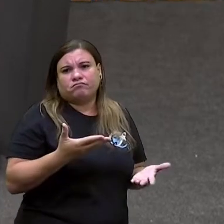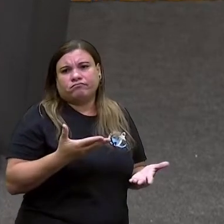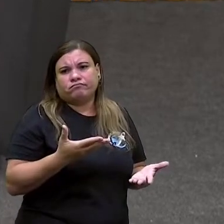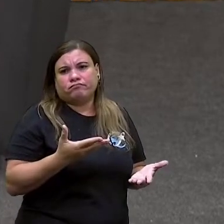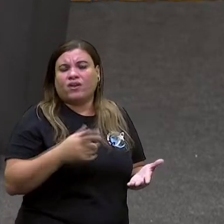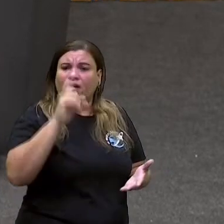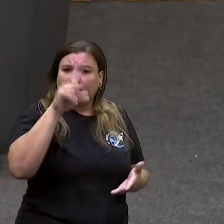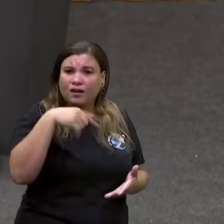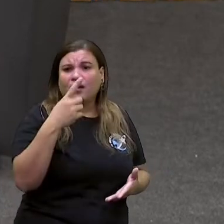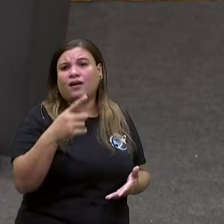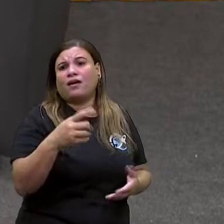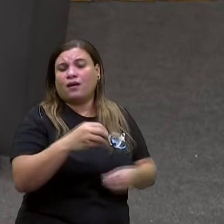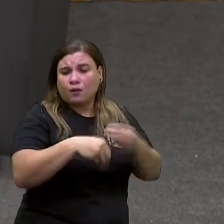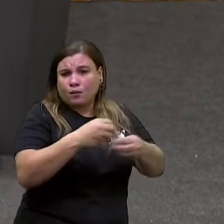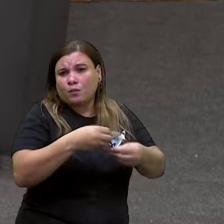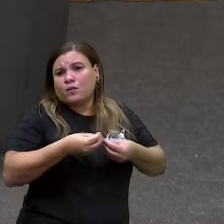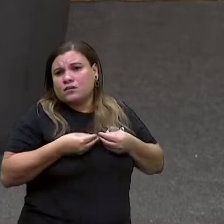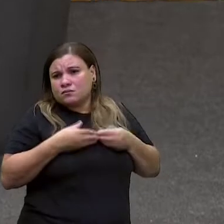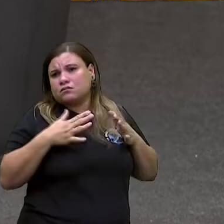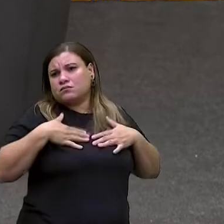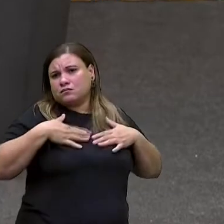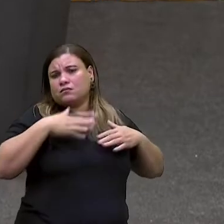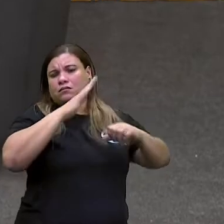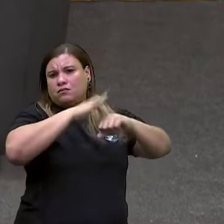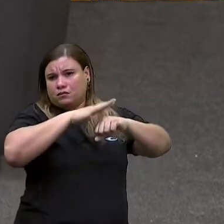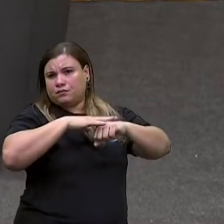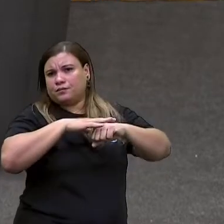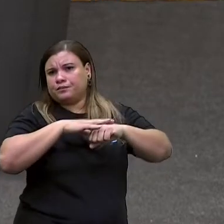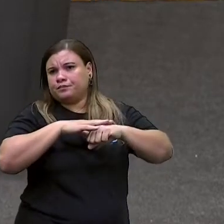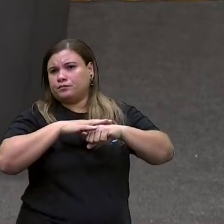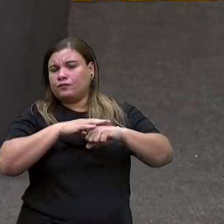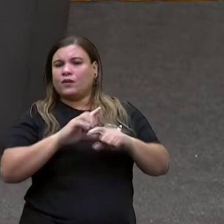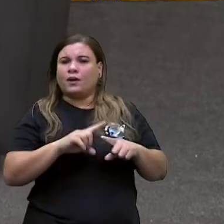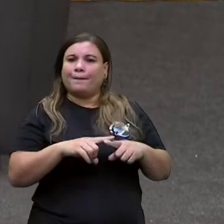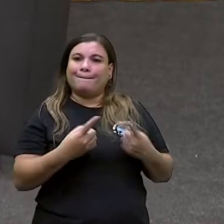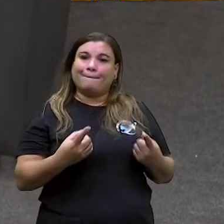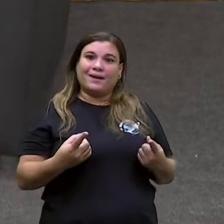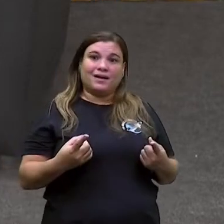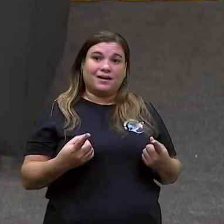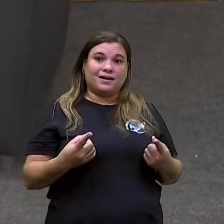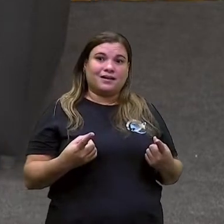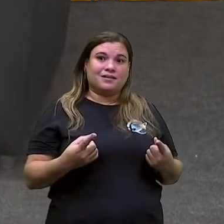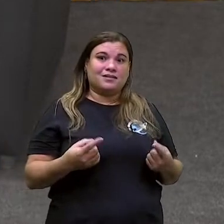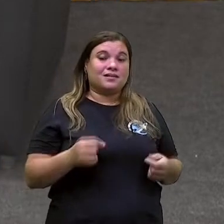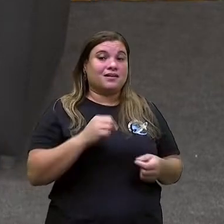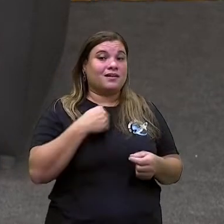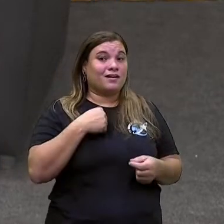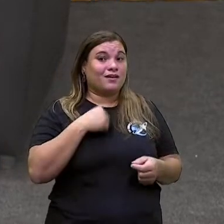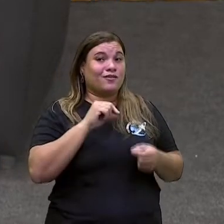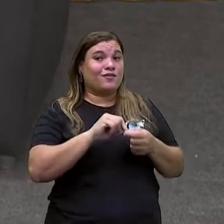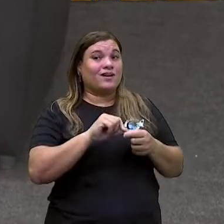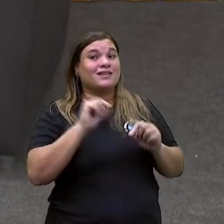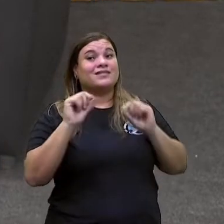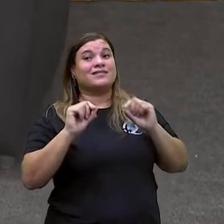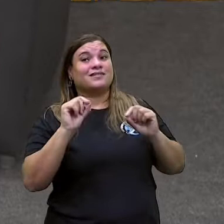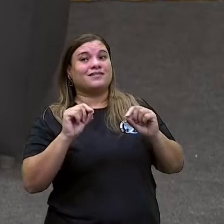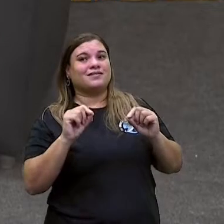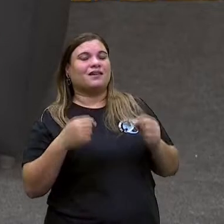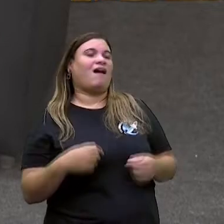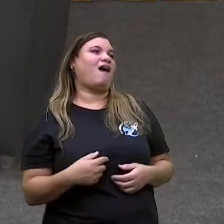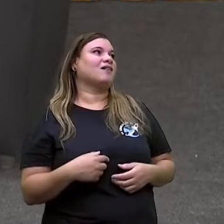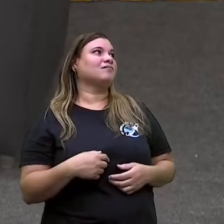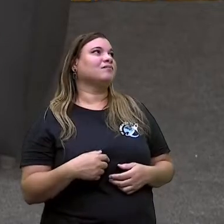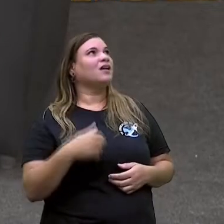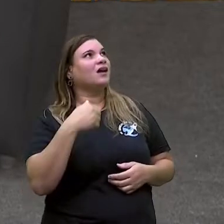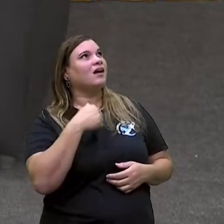olha, eu comecei a ler o livro e não gostei, parei, nossa, eu não gosto de ler. Não, agora, você pegou o livro errado. Você pegou o